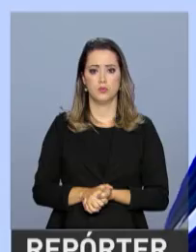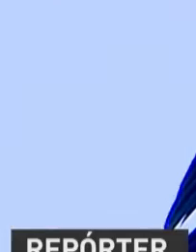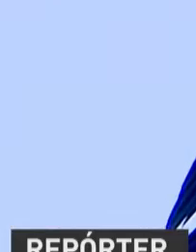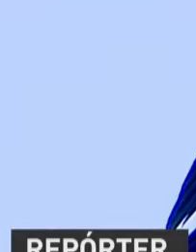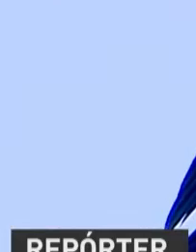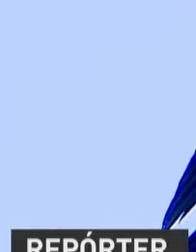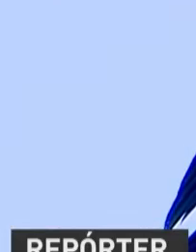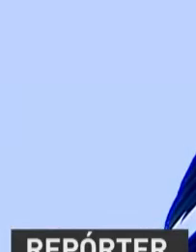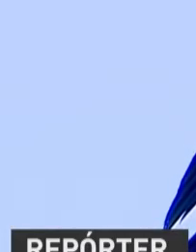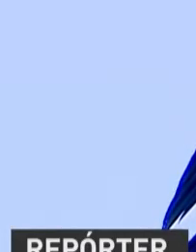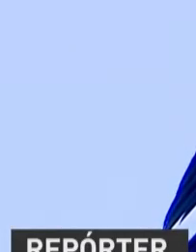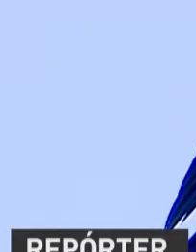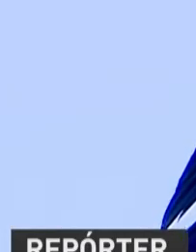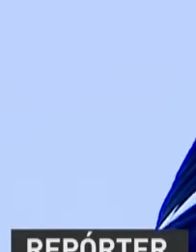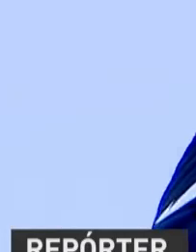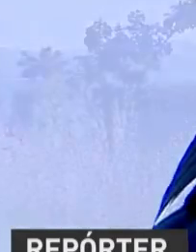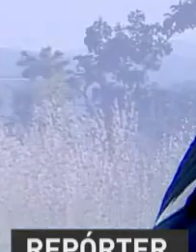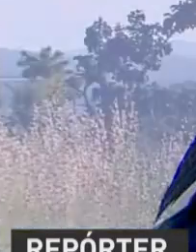dois corações